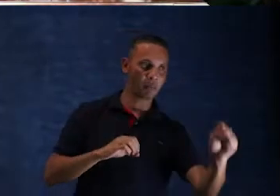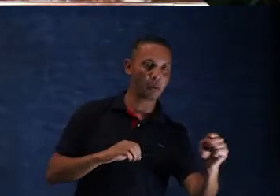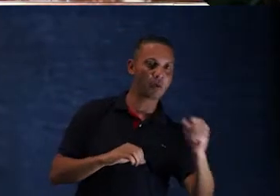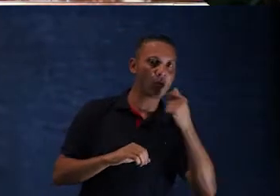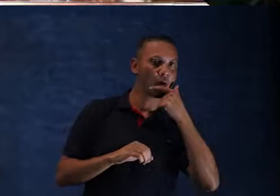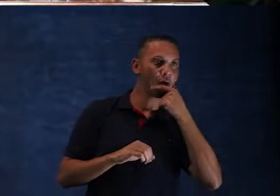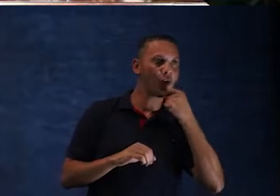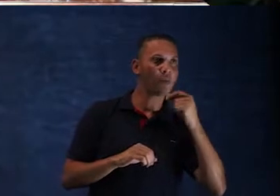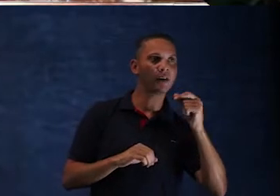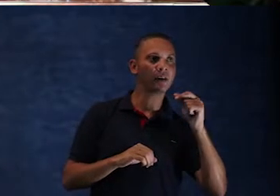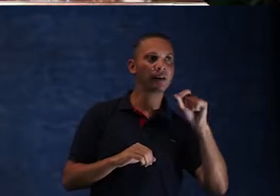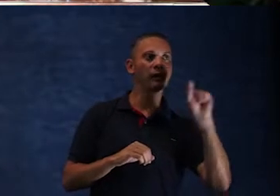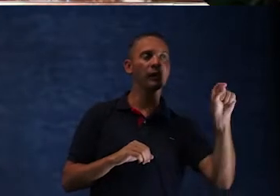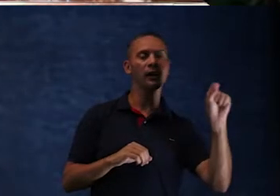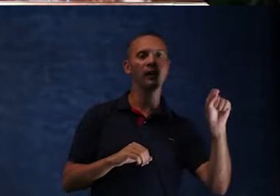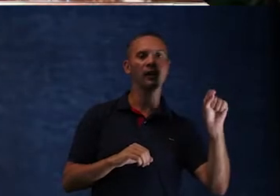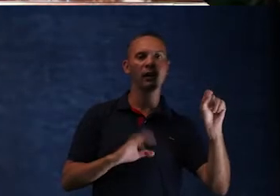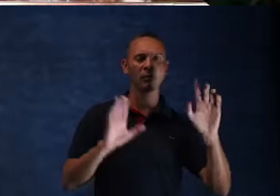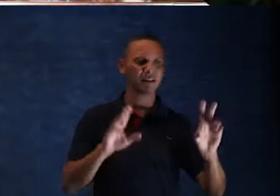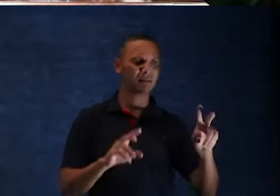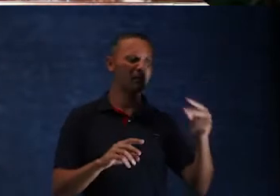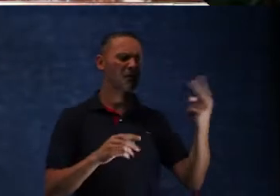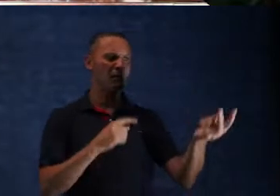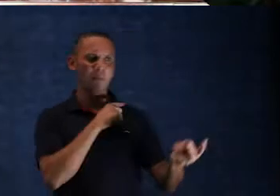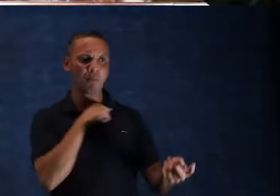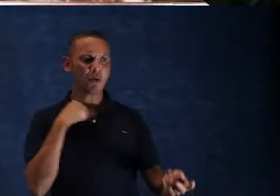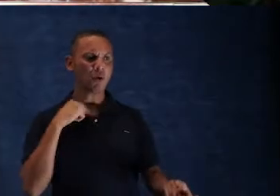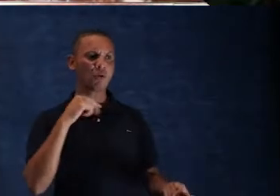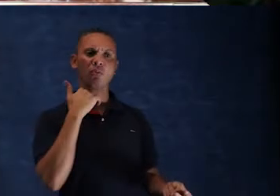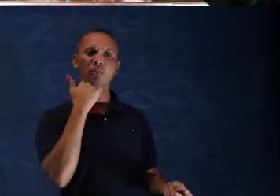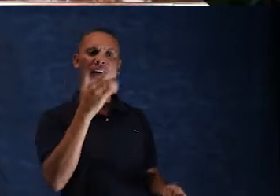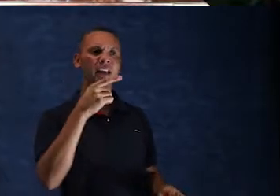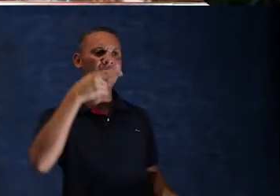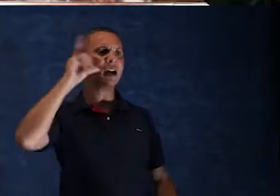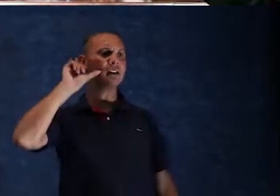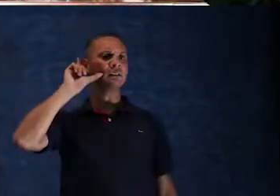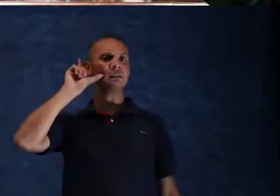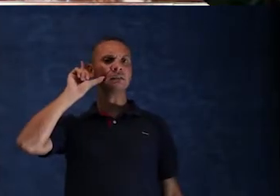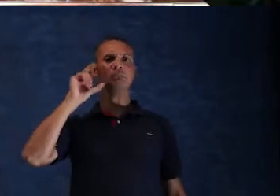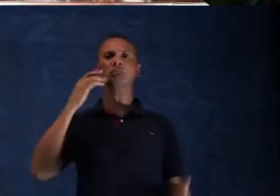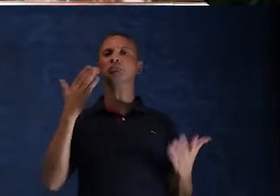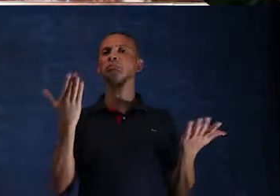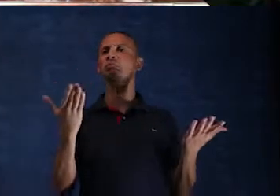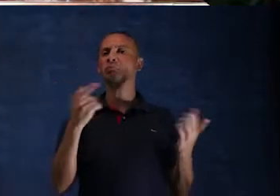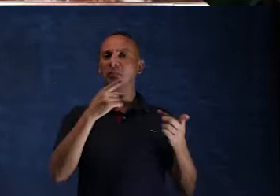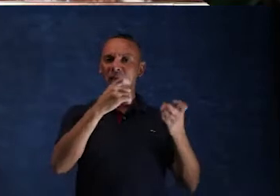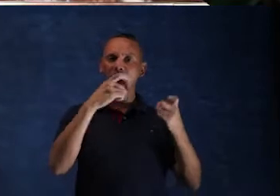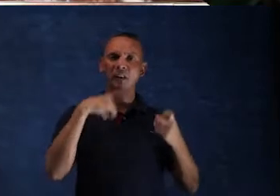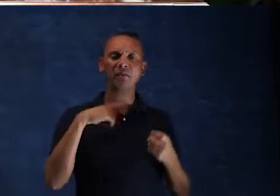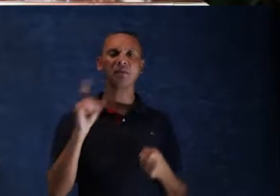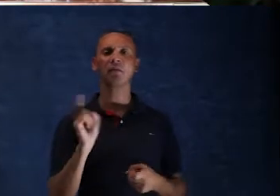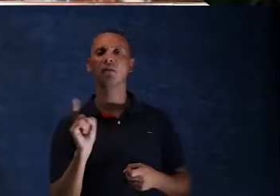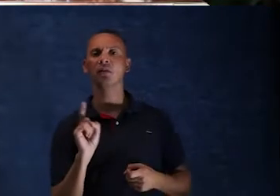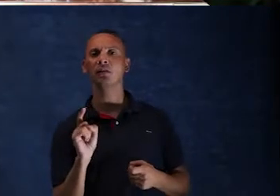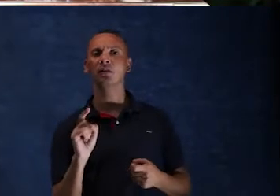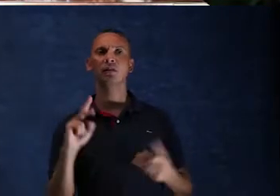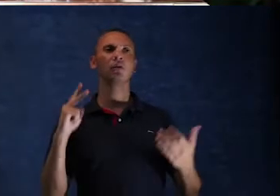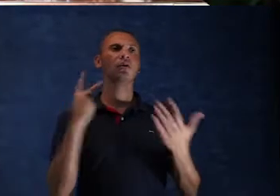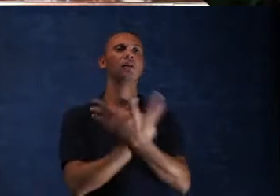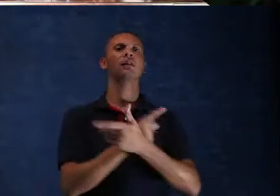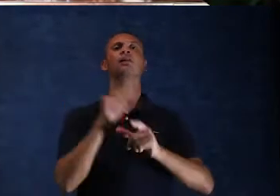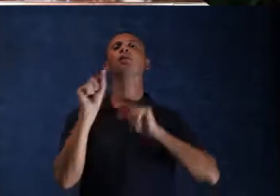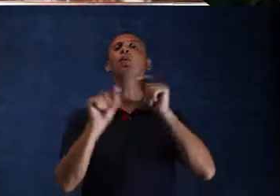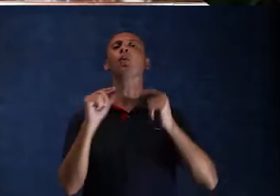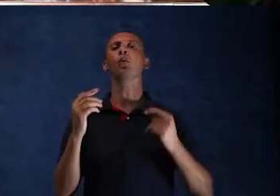mas ninguém havia sido morto antes. Então, percebem? E aí, o que acontece?